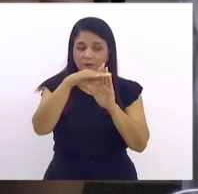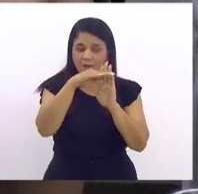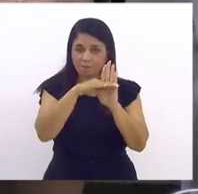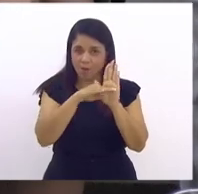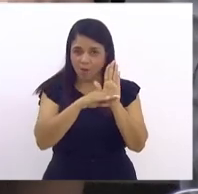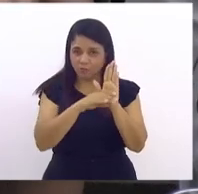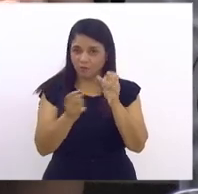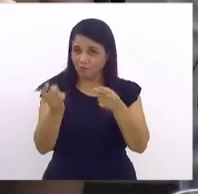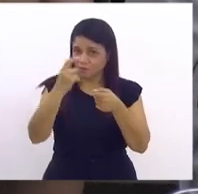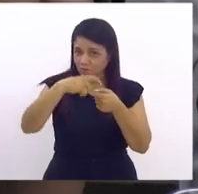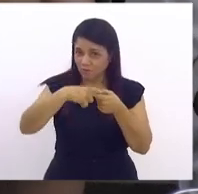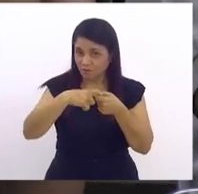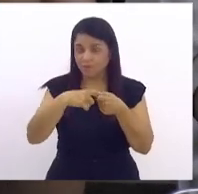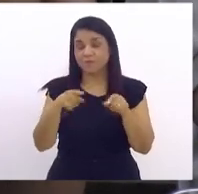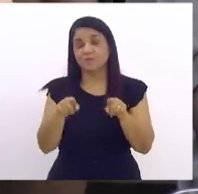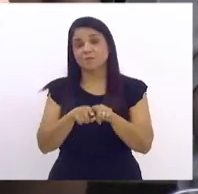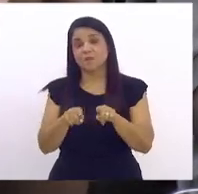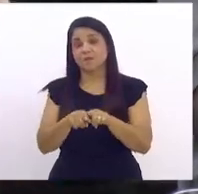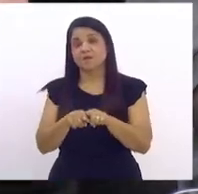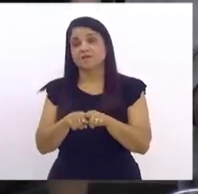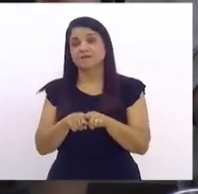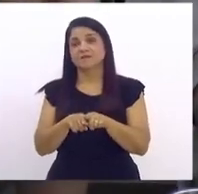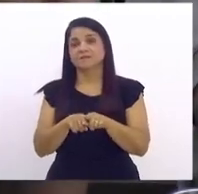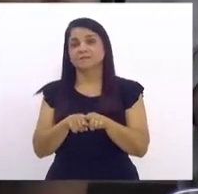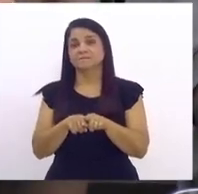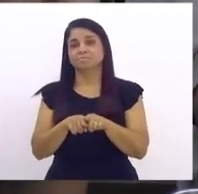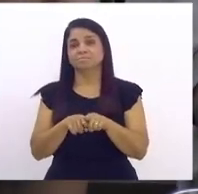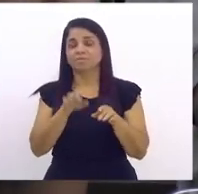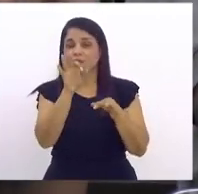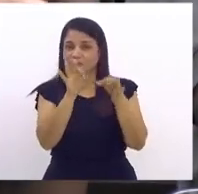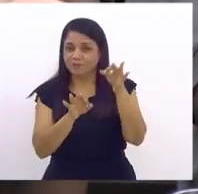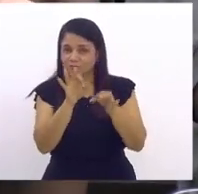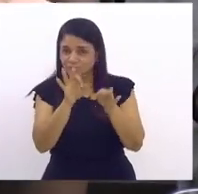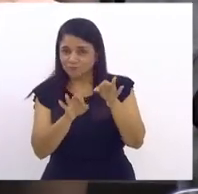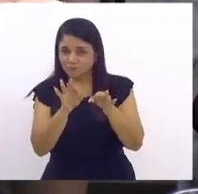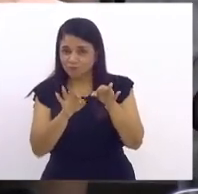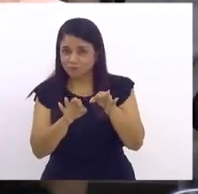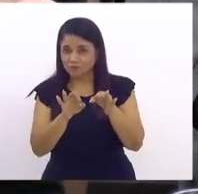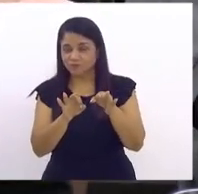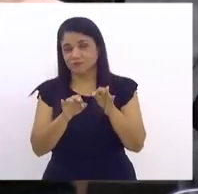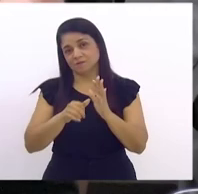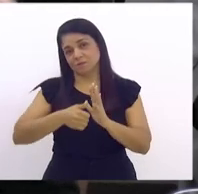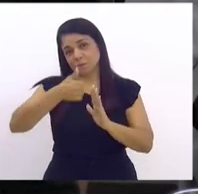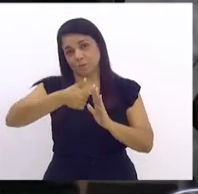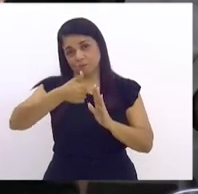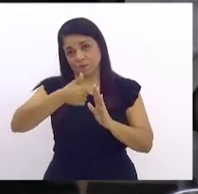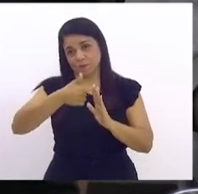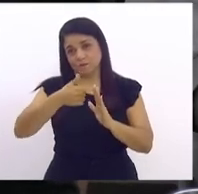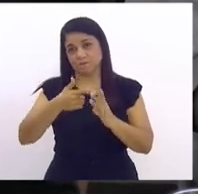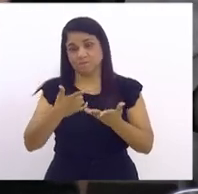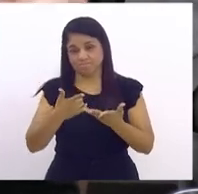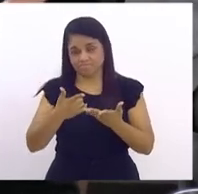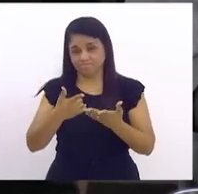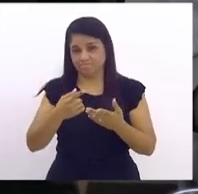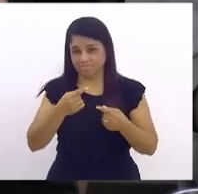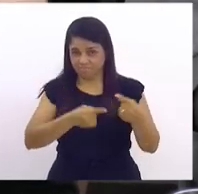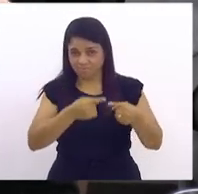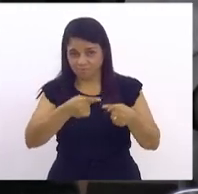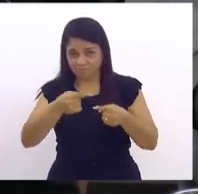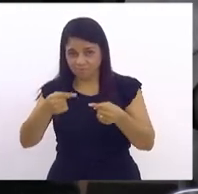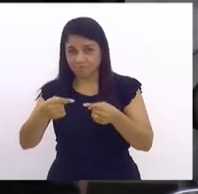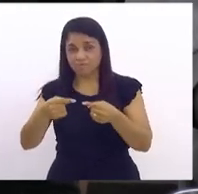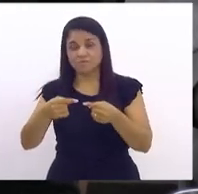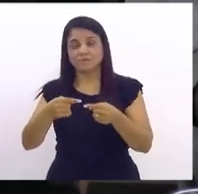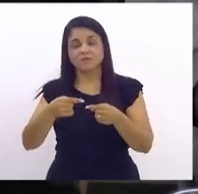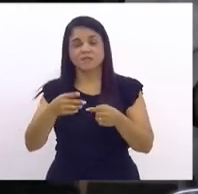como deveria ter também a justiça de primeira instância, né? Porque, muitas vezes, custa